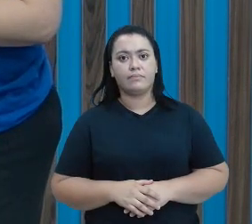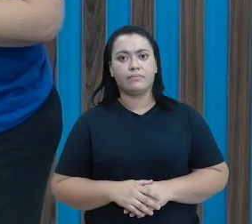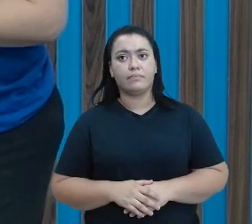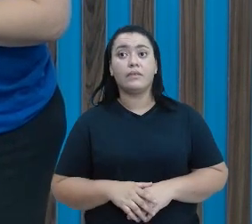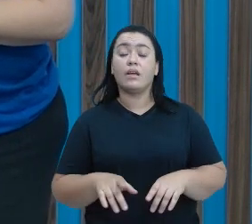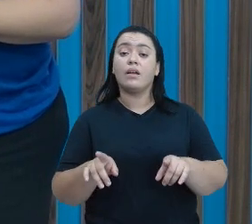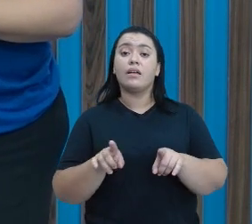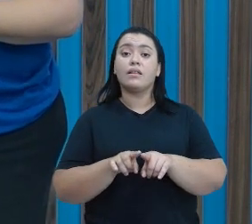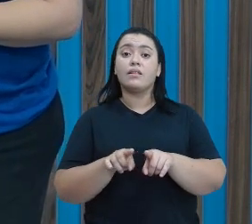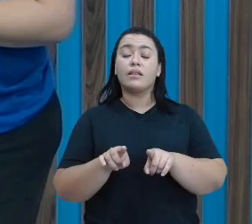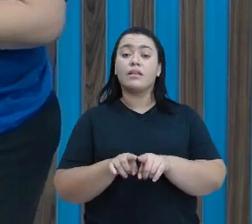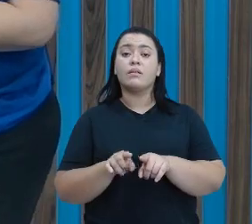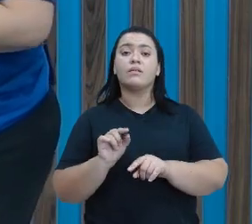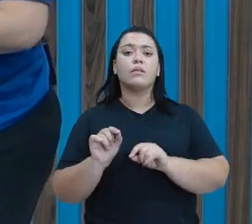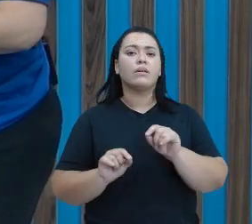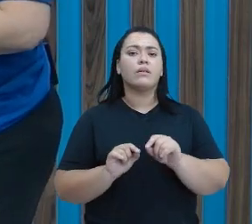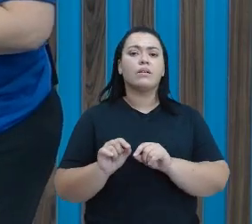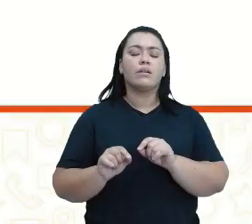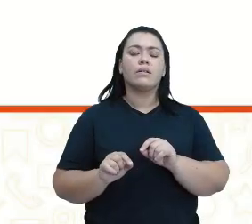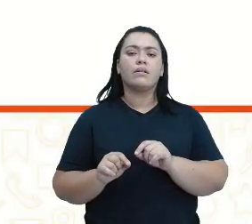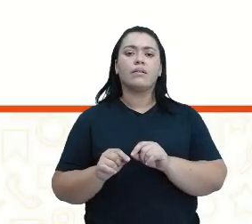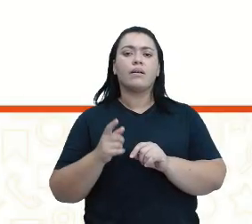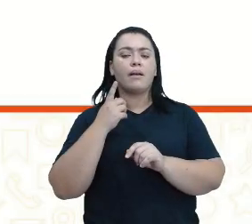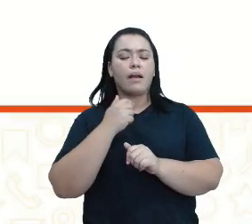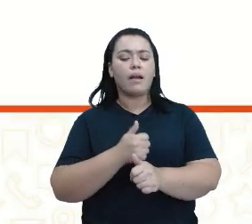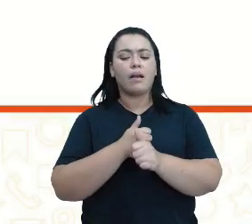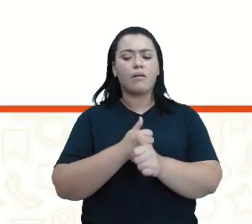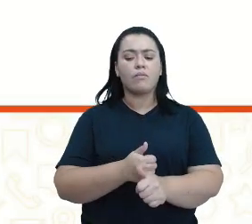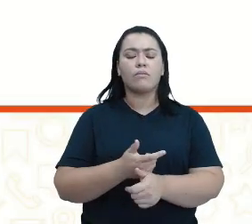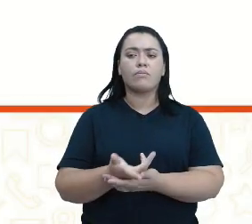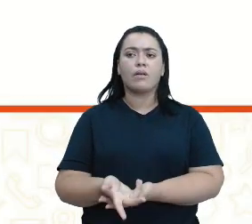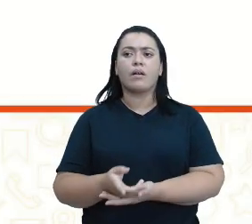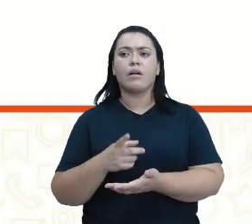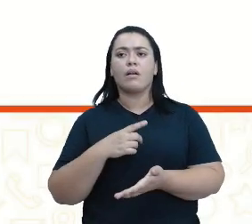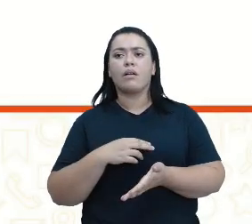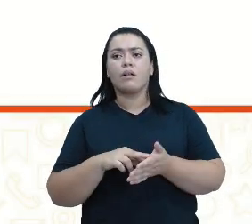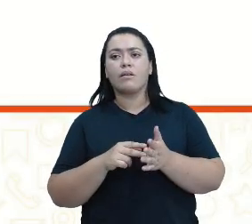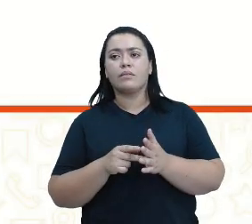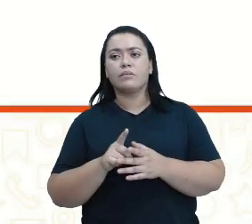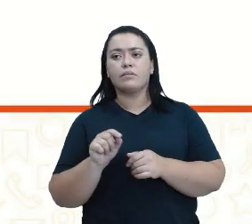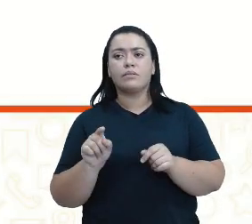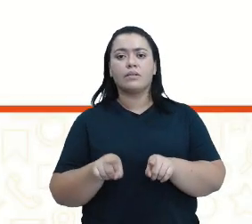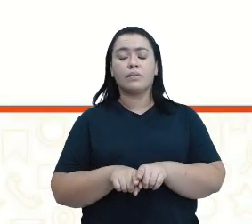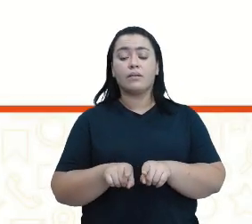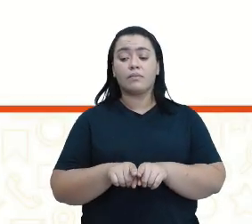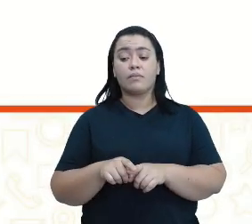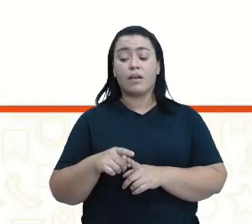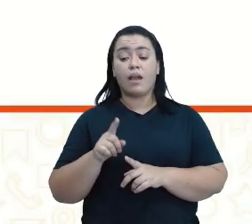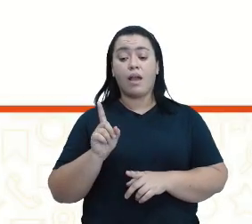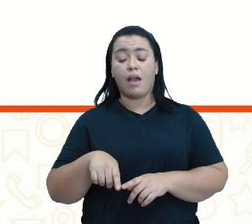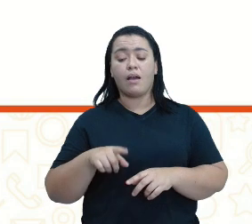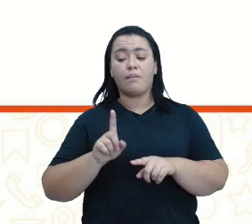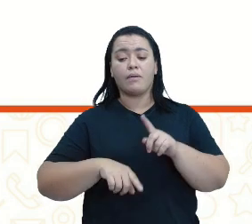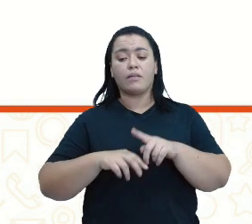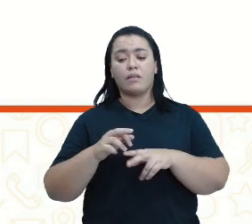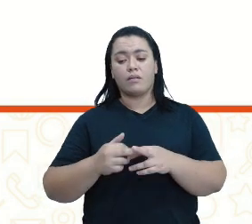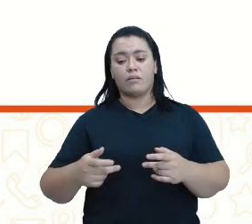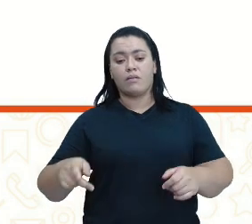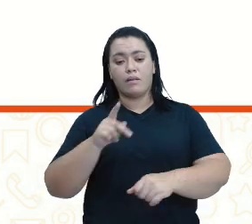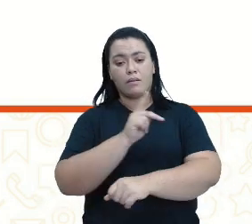Ele também vai acompanhar a funcionalidade e a aplicabilidade de recursos pedagógicos